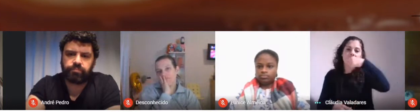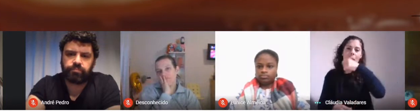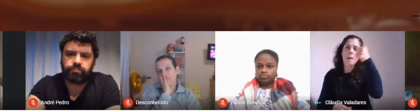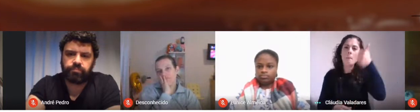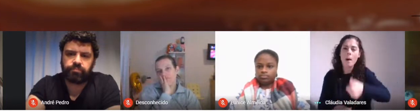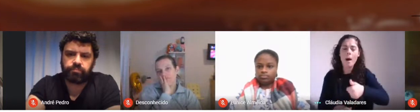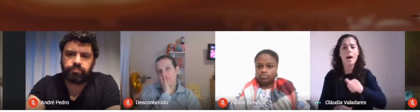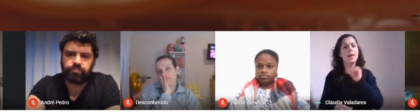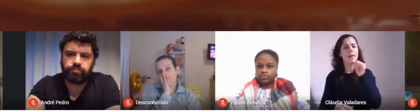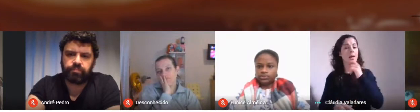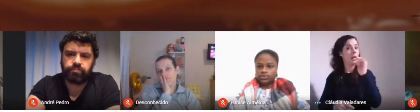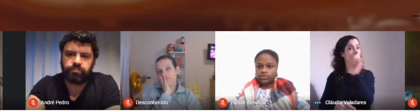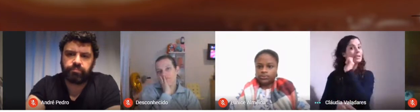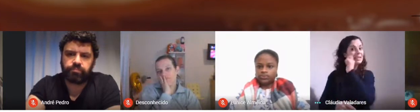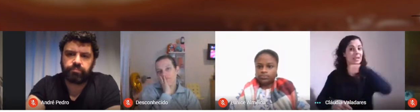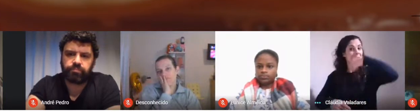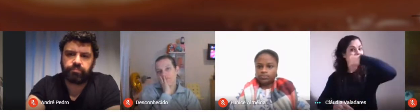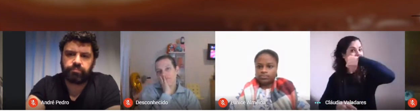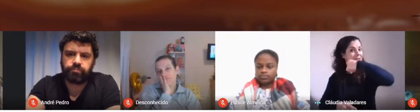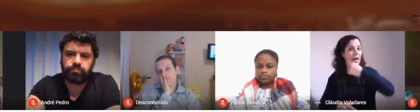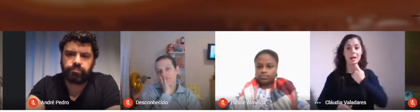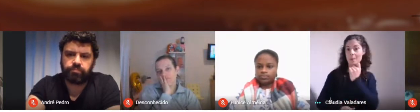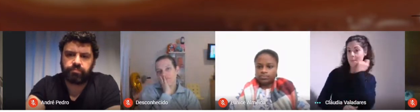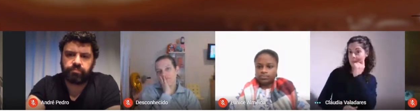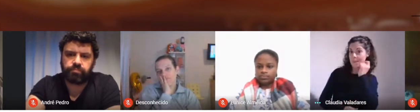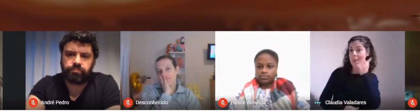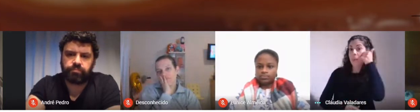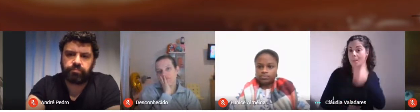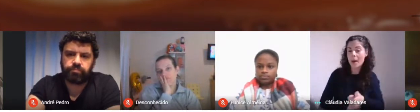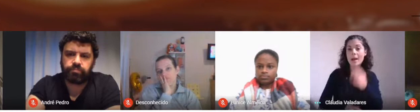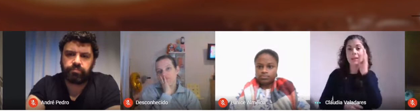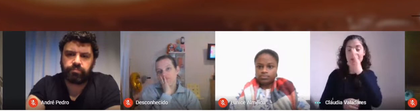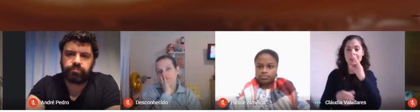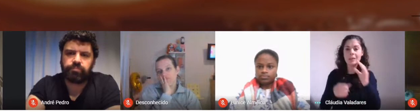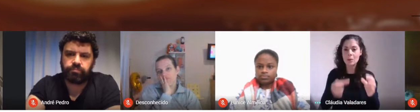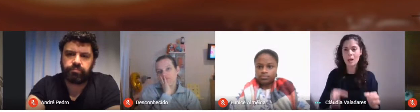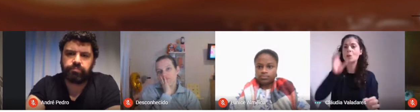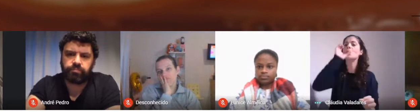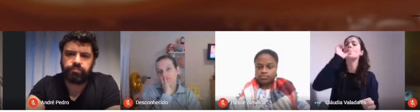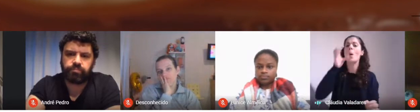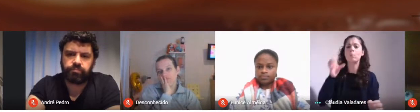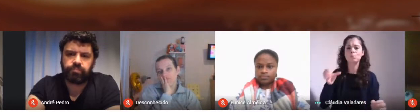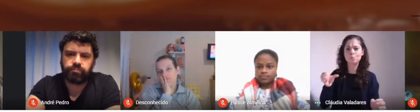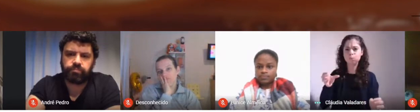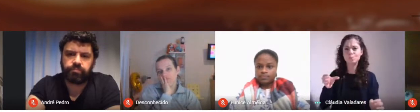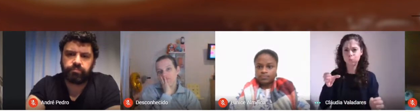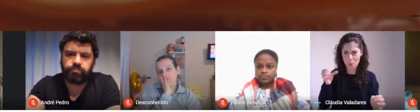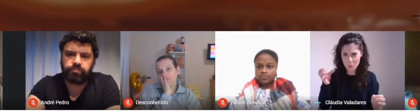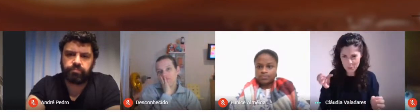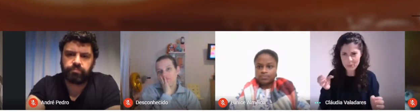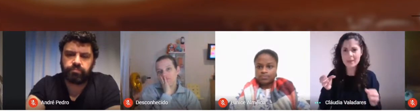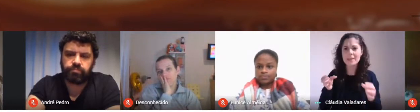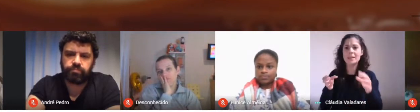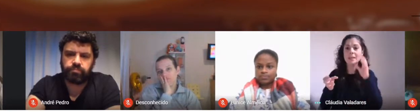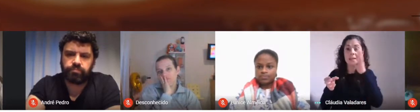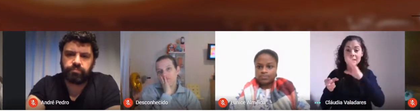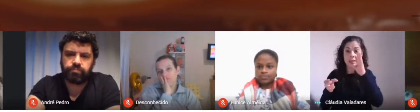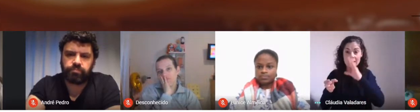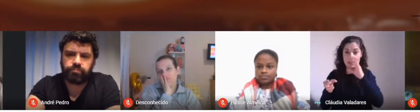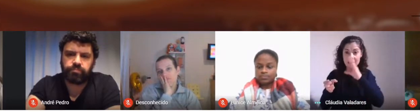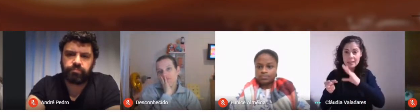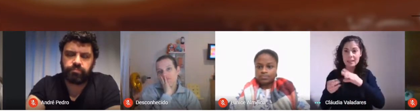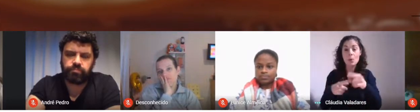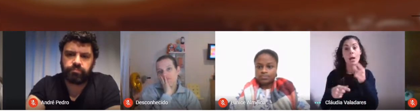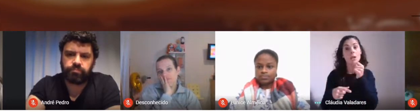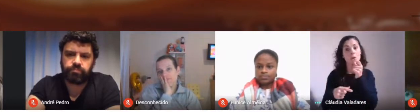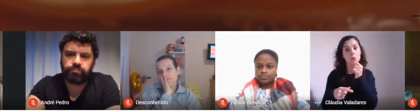escovagem correta, se existir a aplicação de flúor e uma alimentação sem tantos